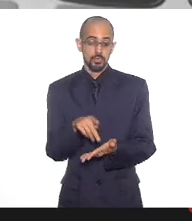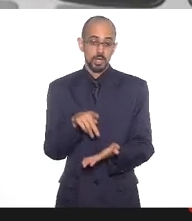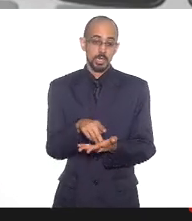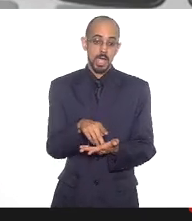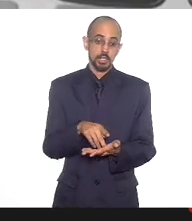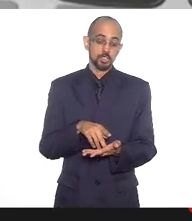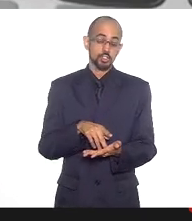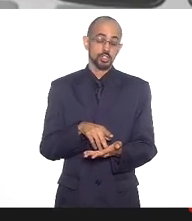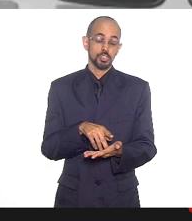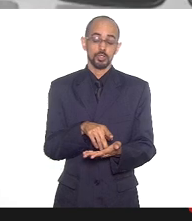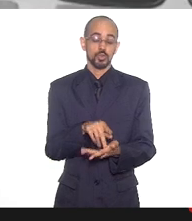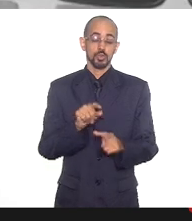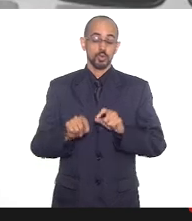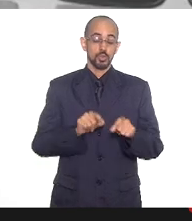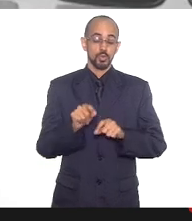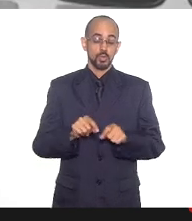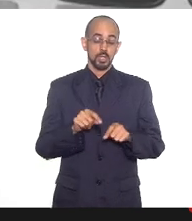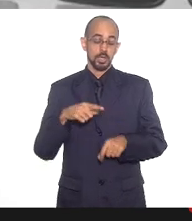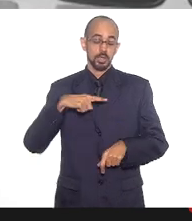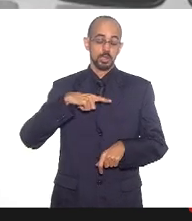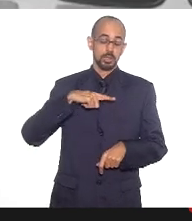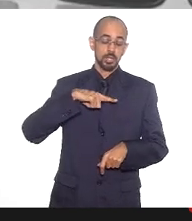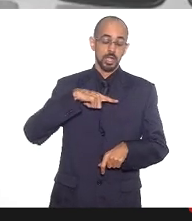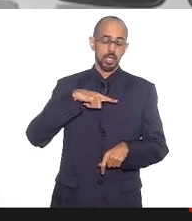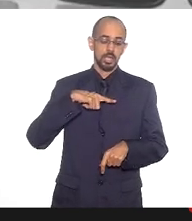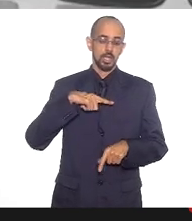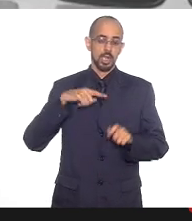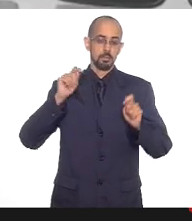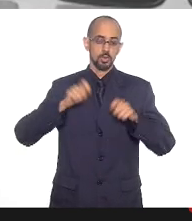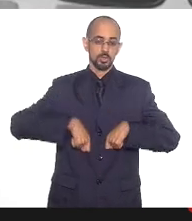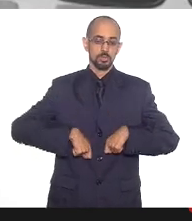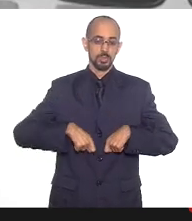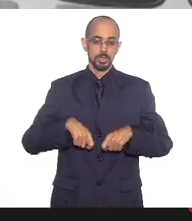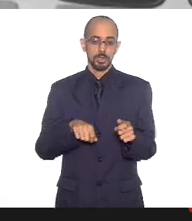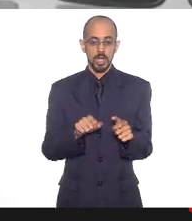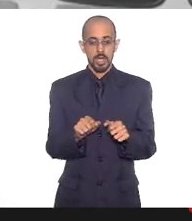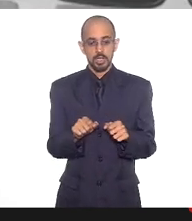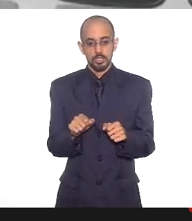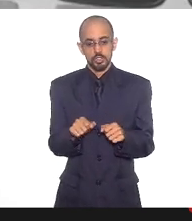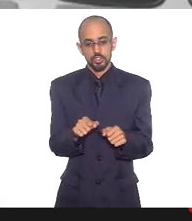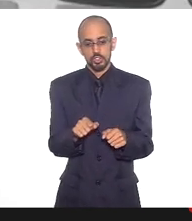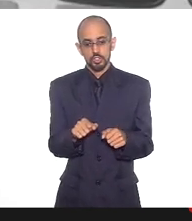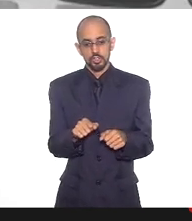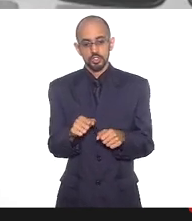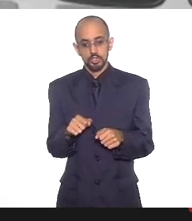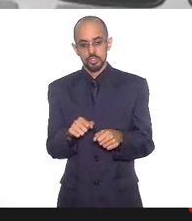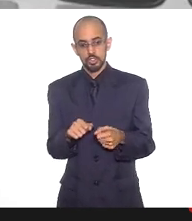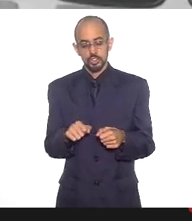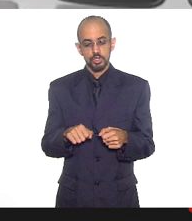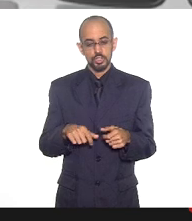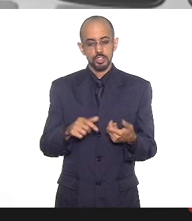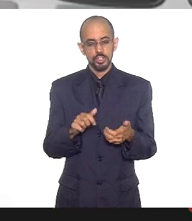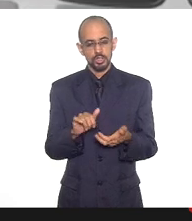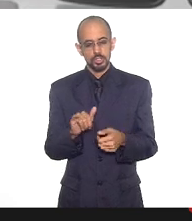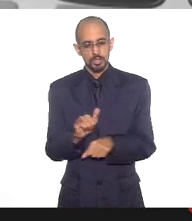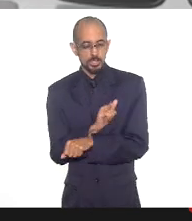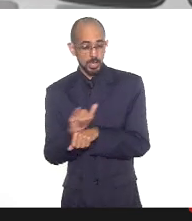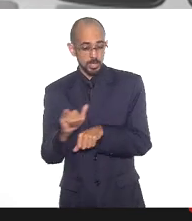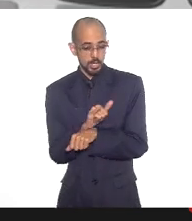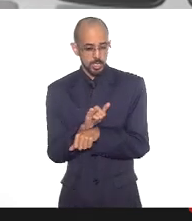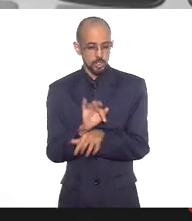haver aí uma possibilidade de cotejo ao final, como o senhor se refere. Então,